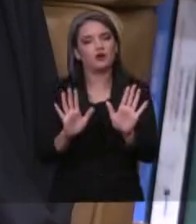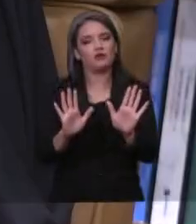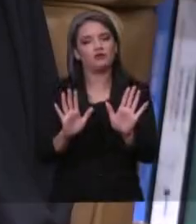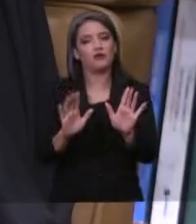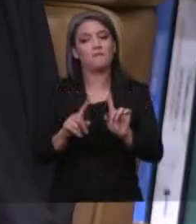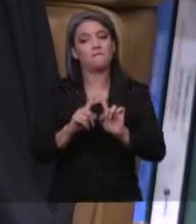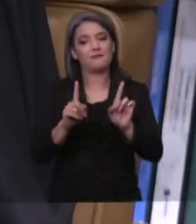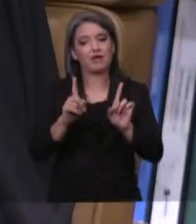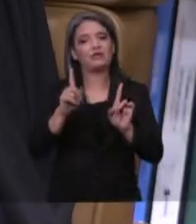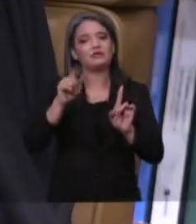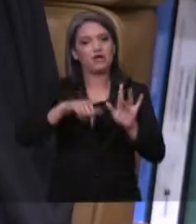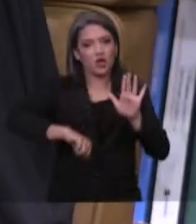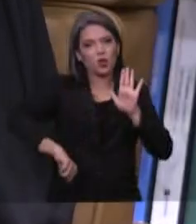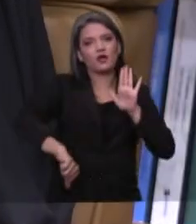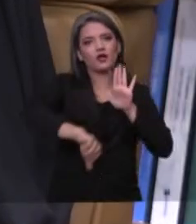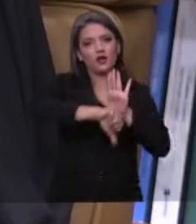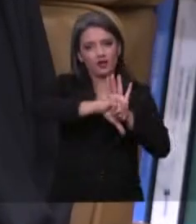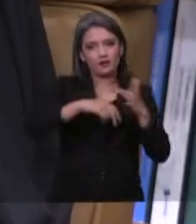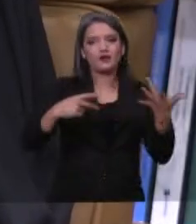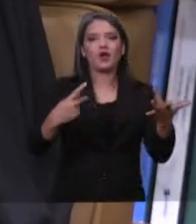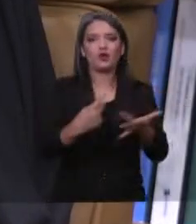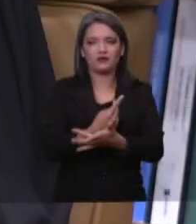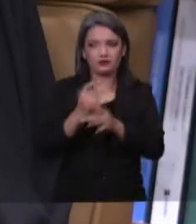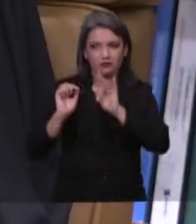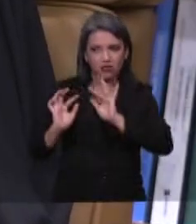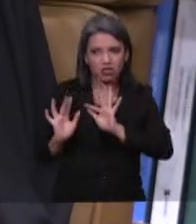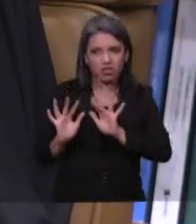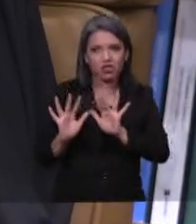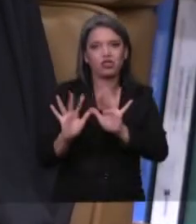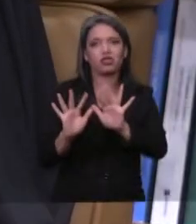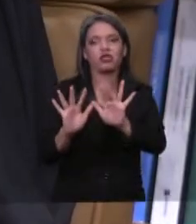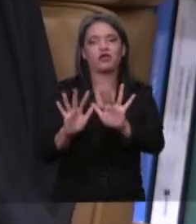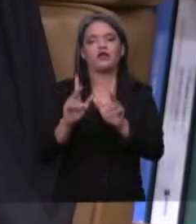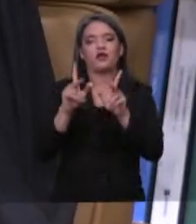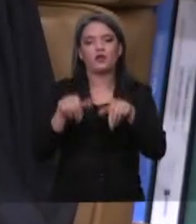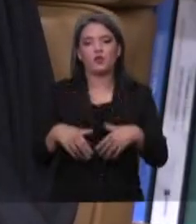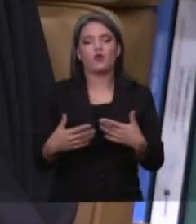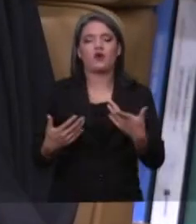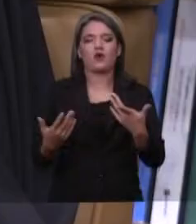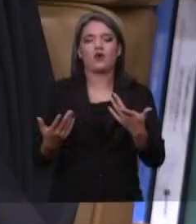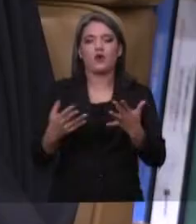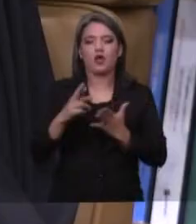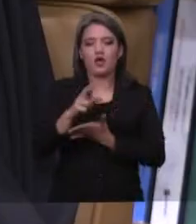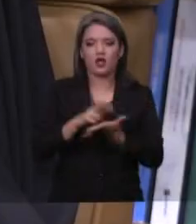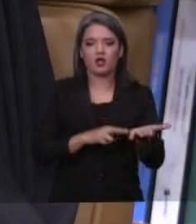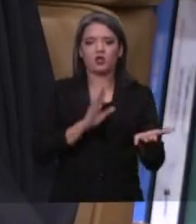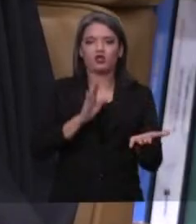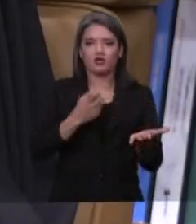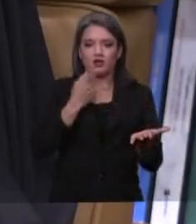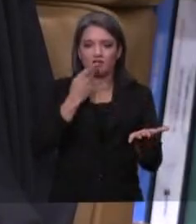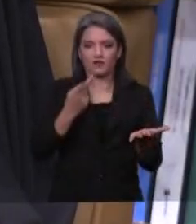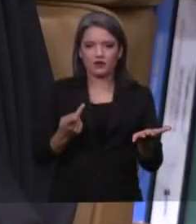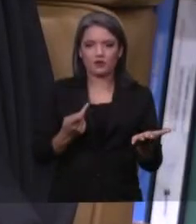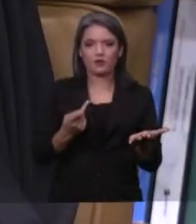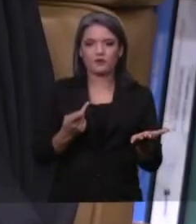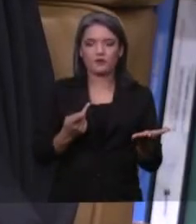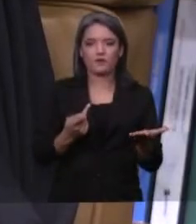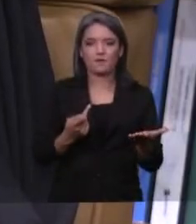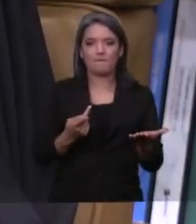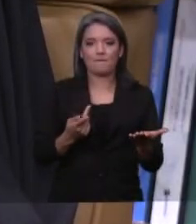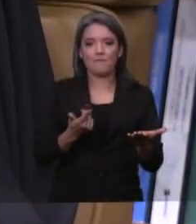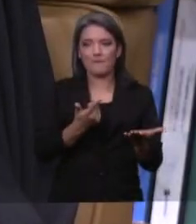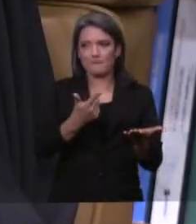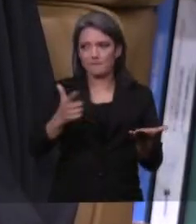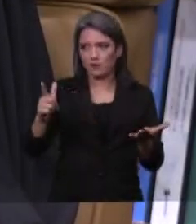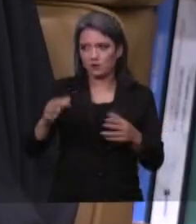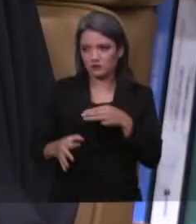um crime multitudinário, como já exposto pelo relator e acompanhado pelos